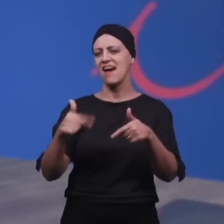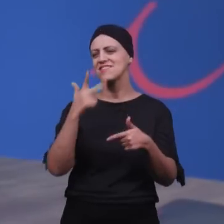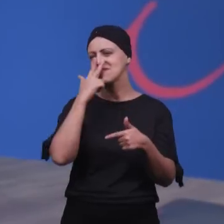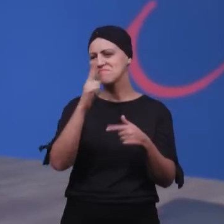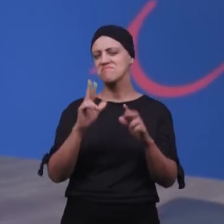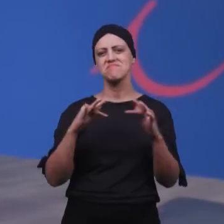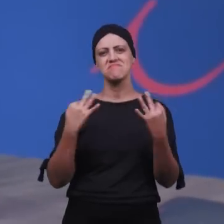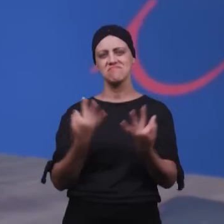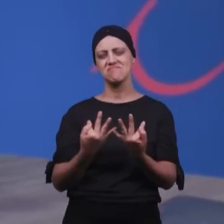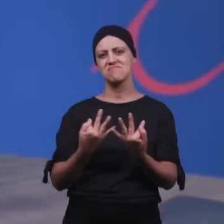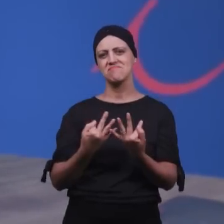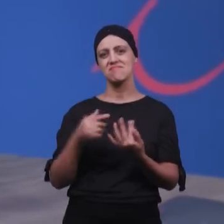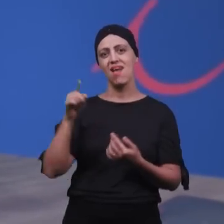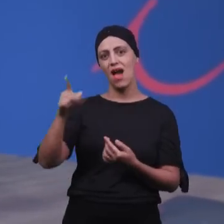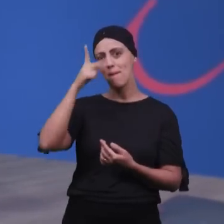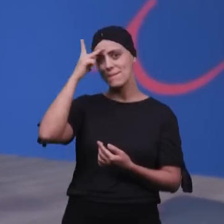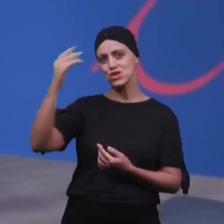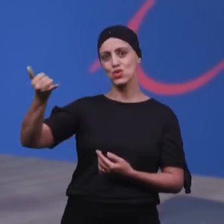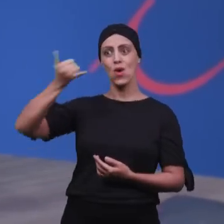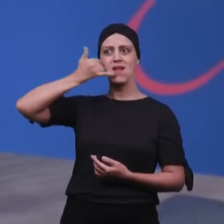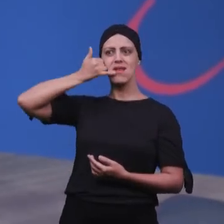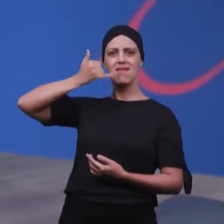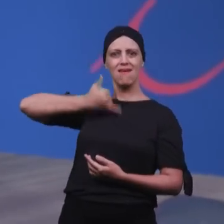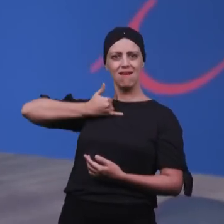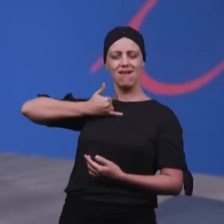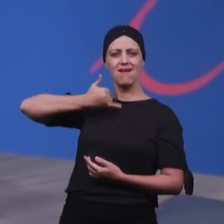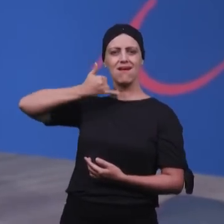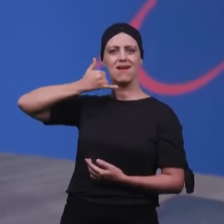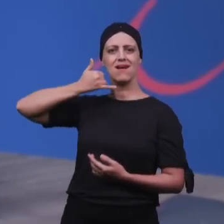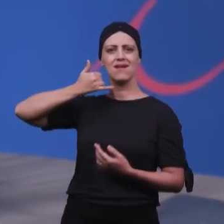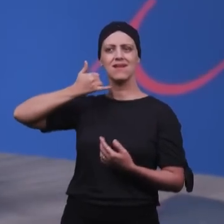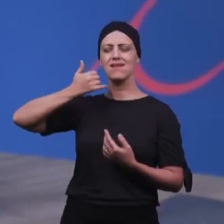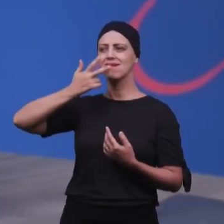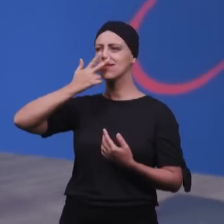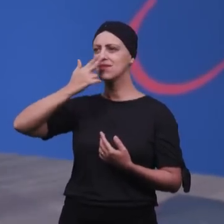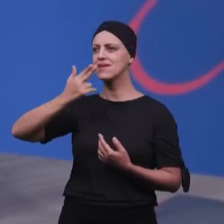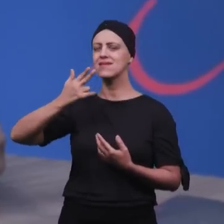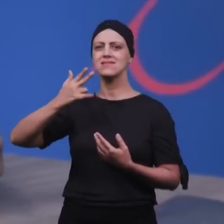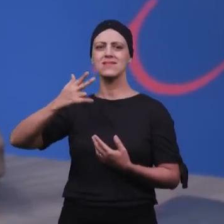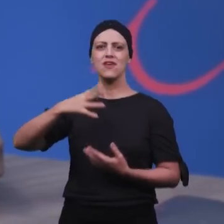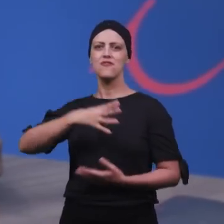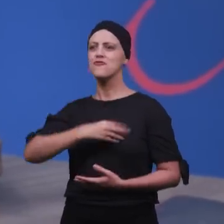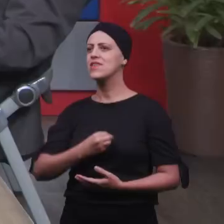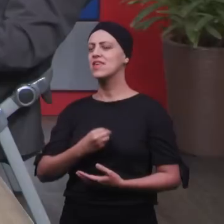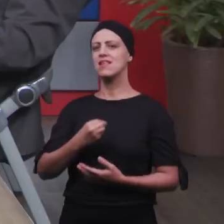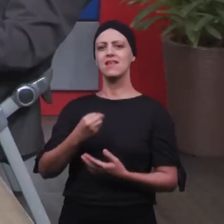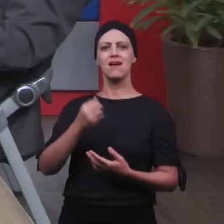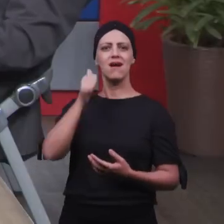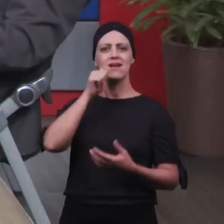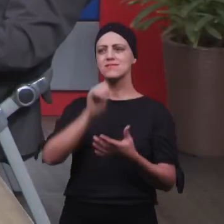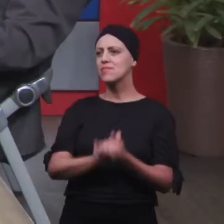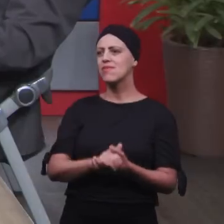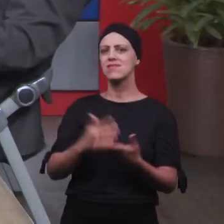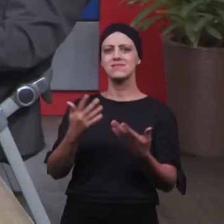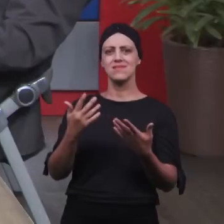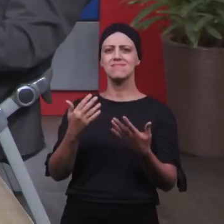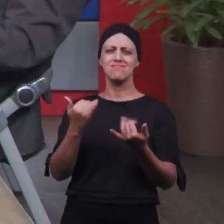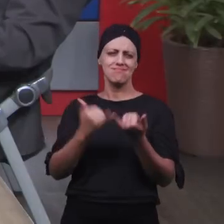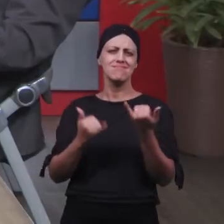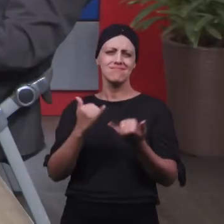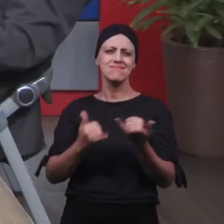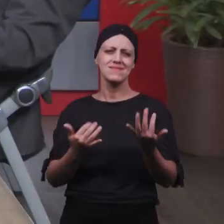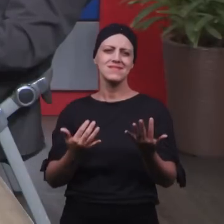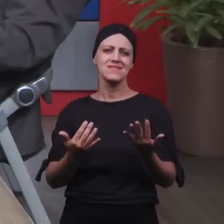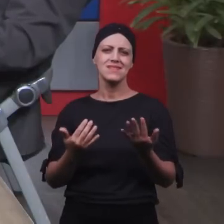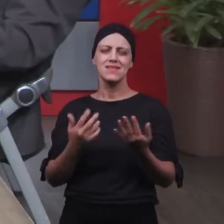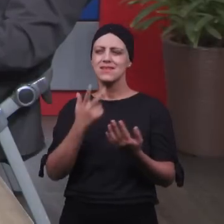Então, quando a pessoa liga, é a mesma coisa que se fosse uma esposa, um filho. Verdade. Então, a gente entra